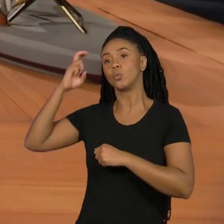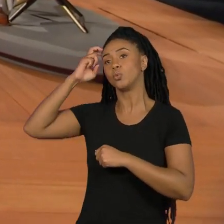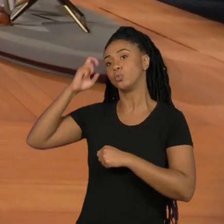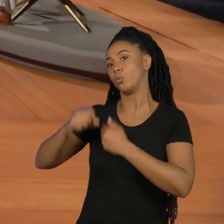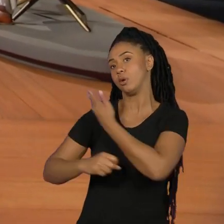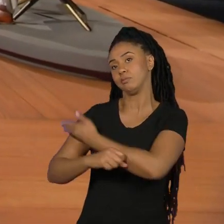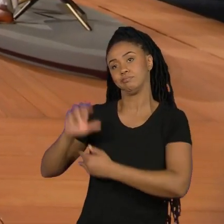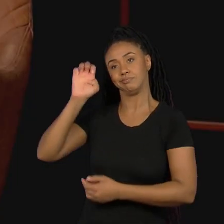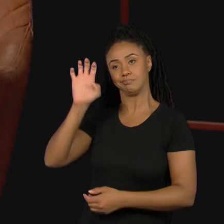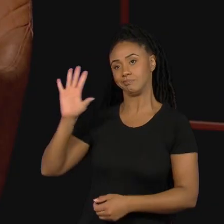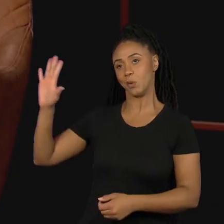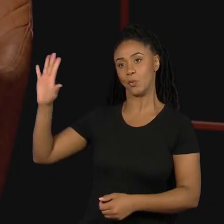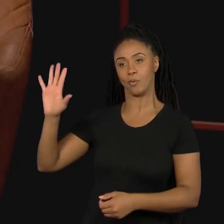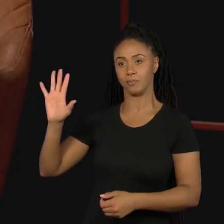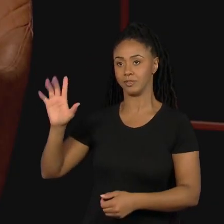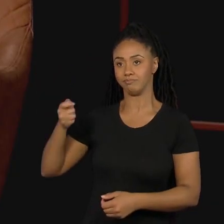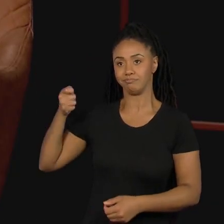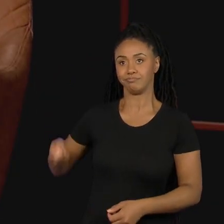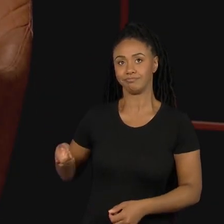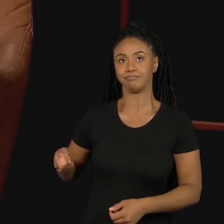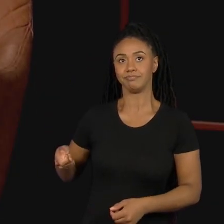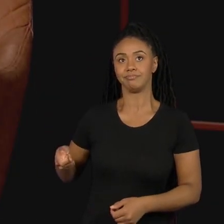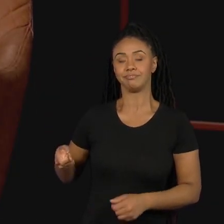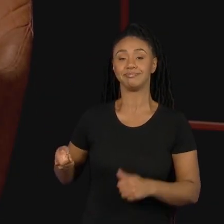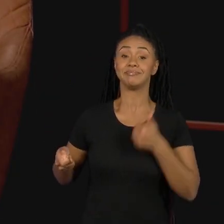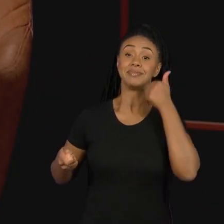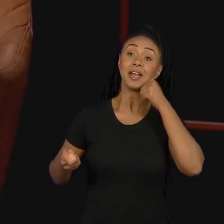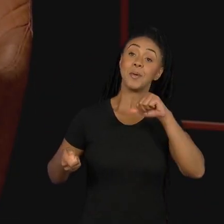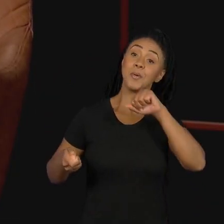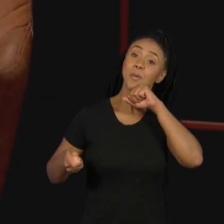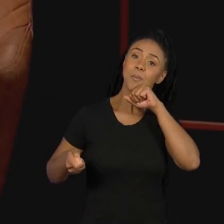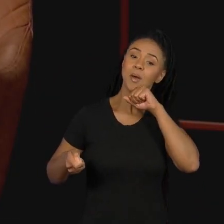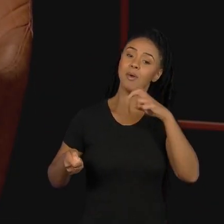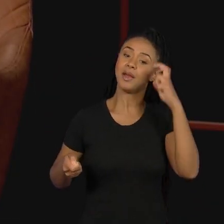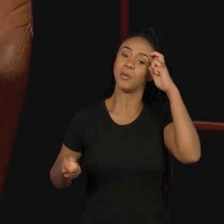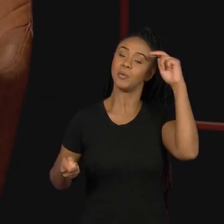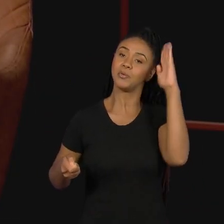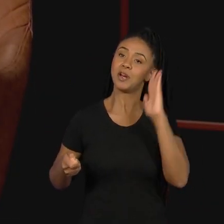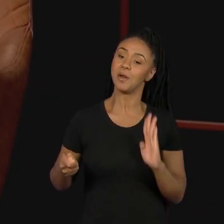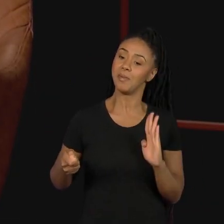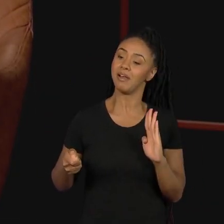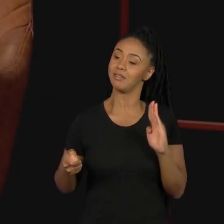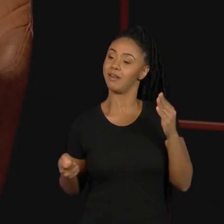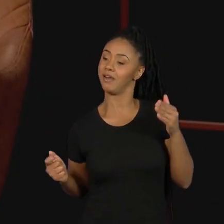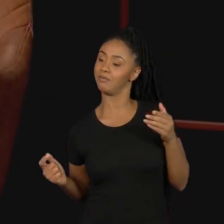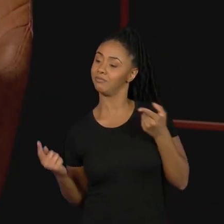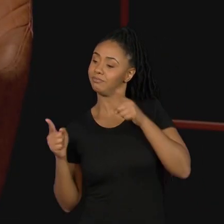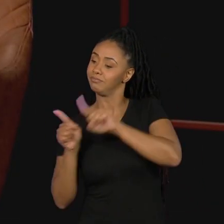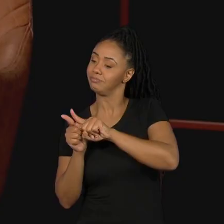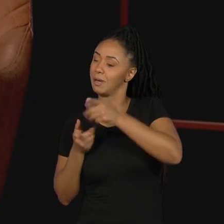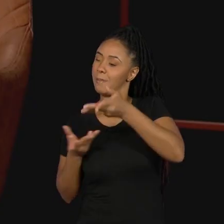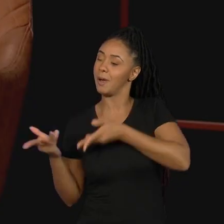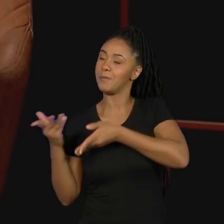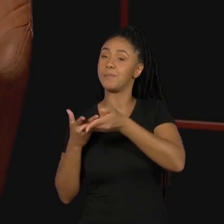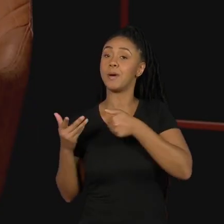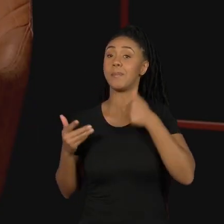europeia foi adocicada, vamos dizer assim, pela minha mãe. Porém, eu